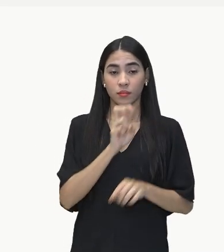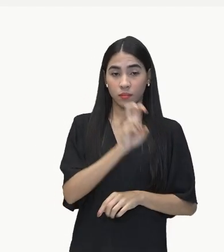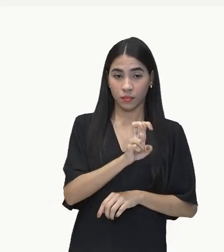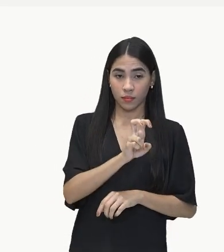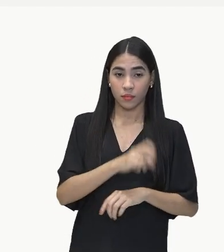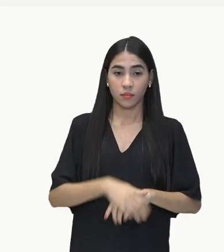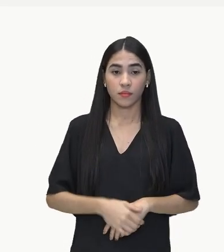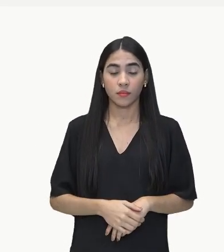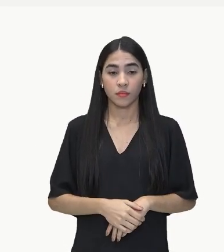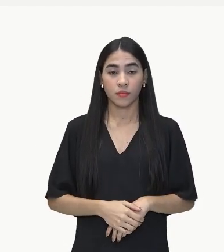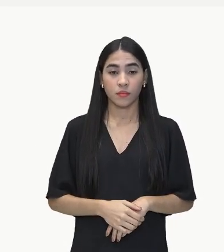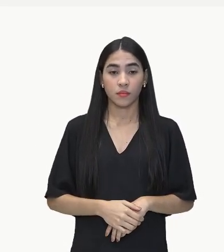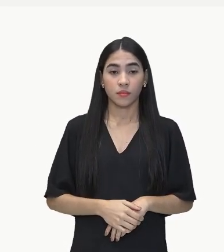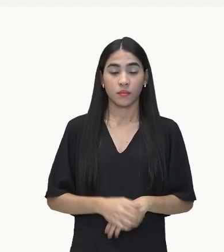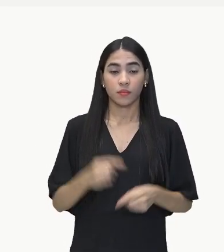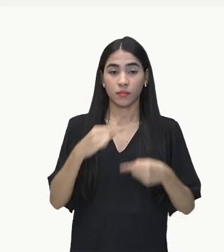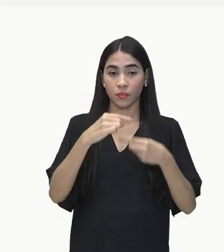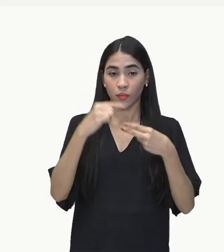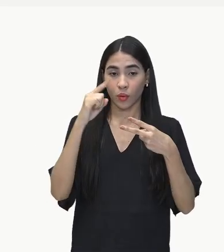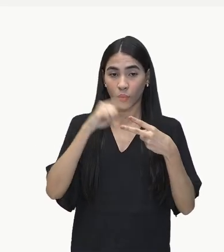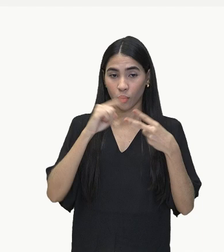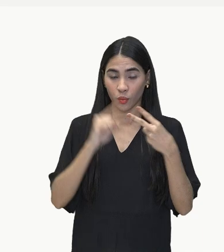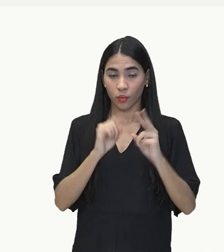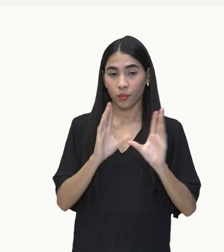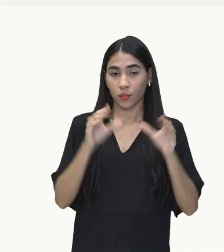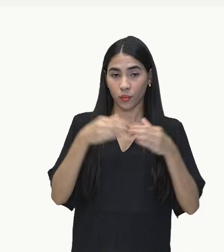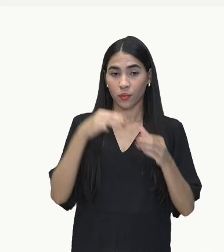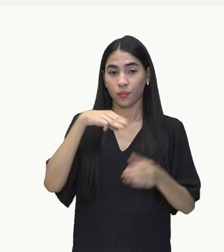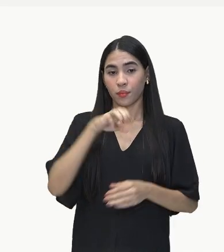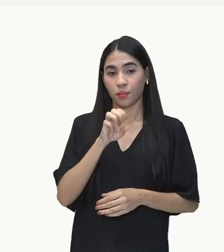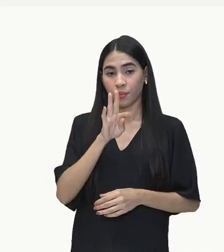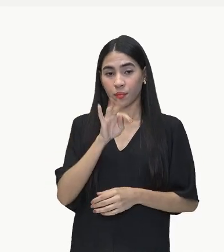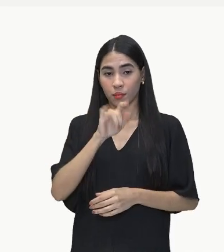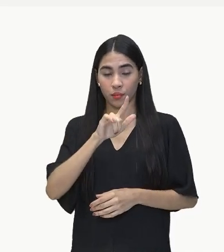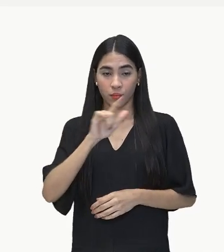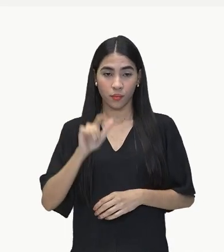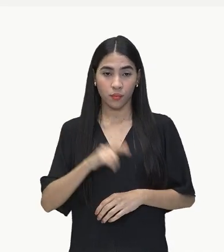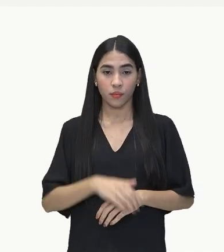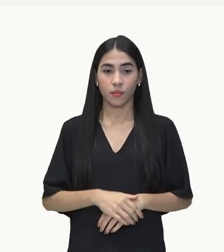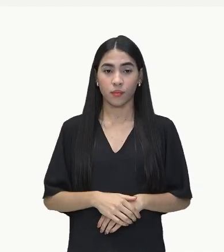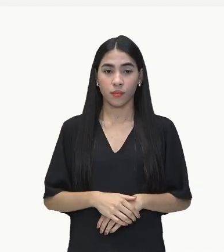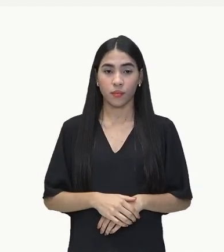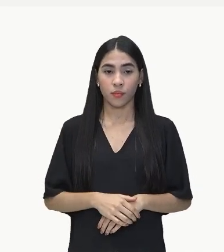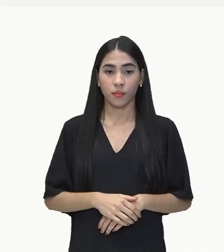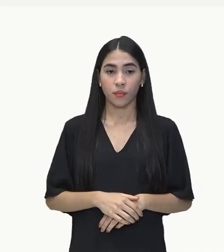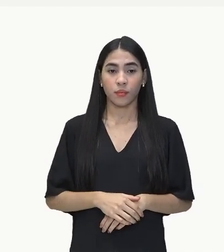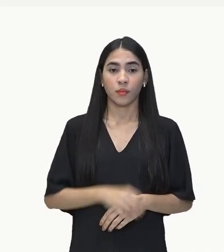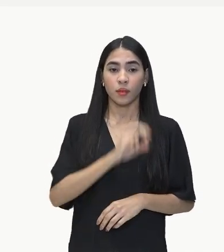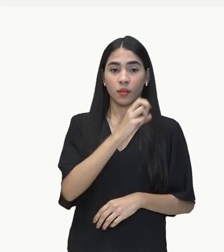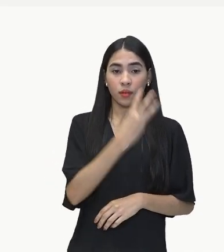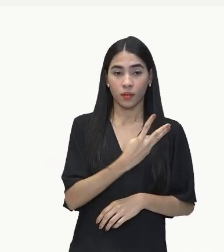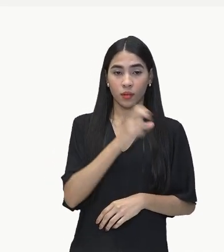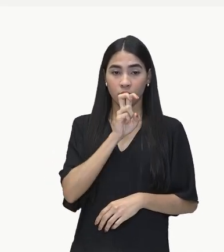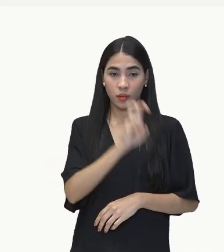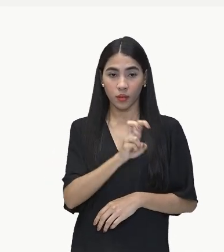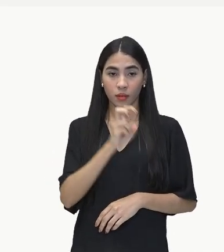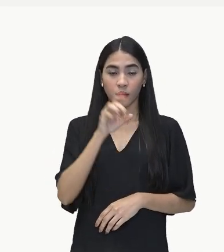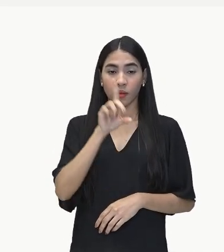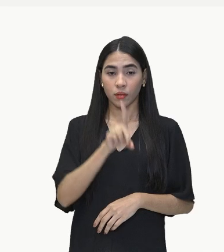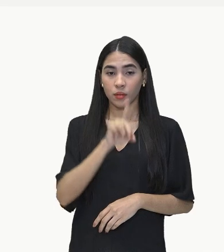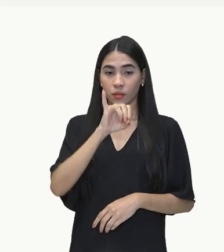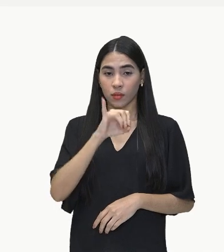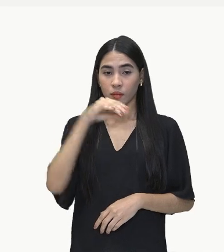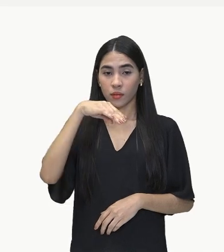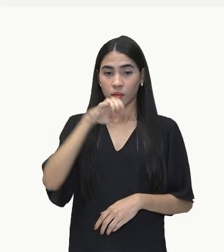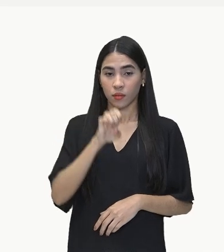5, eu tenho 2 grupos metil. Aí eu vou colocar assim, ó, eu tenho 3 e 5 dimetil.